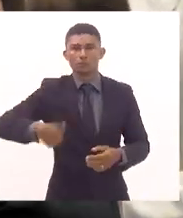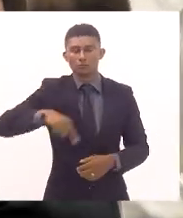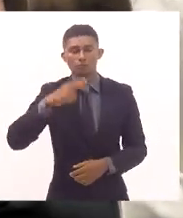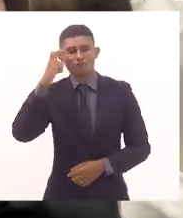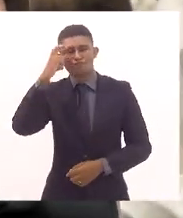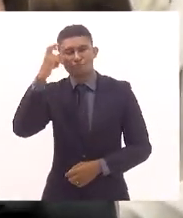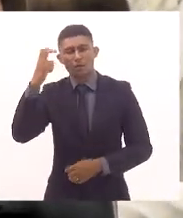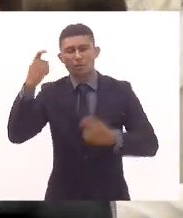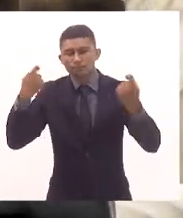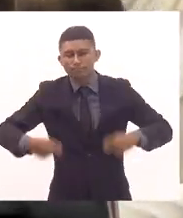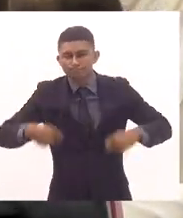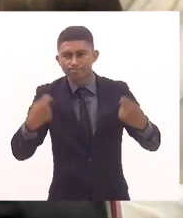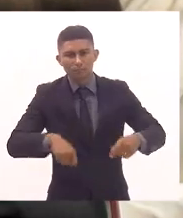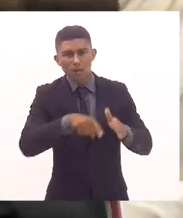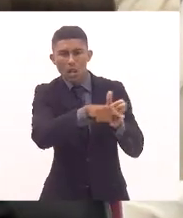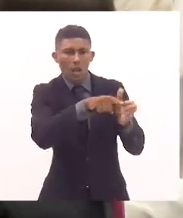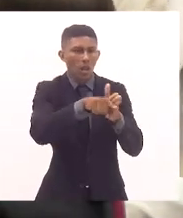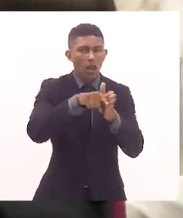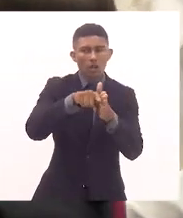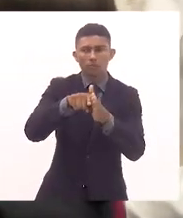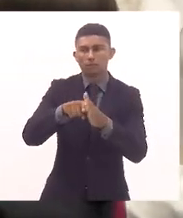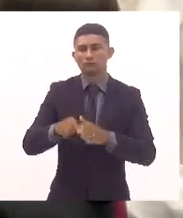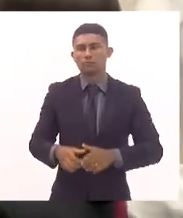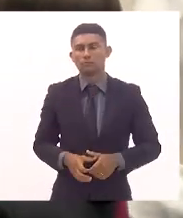gente precisa enfrentar.